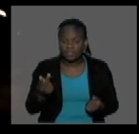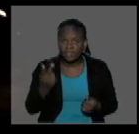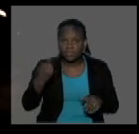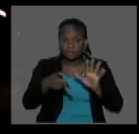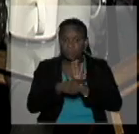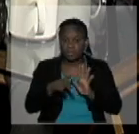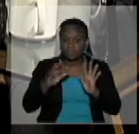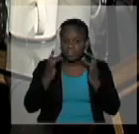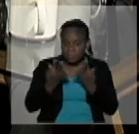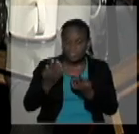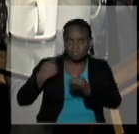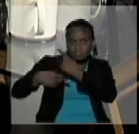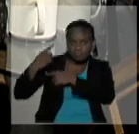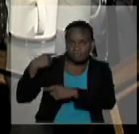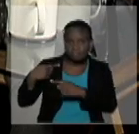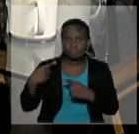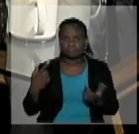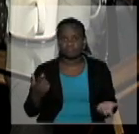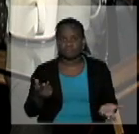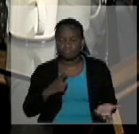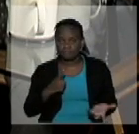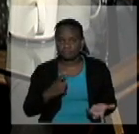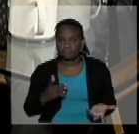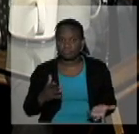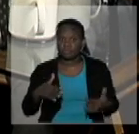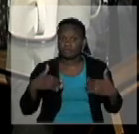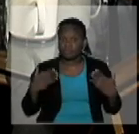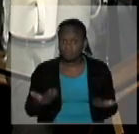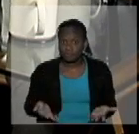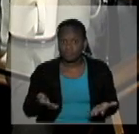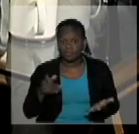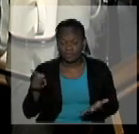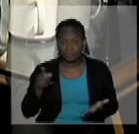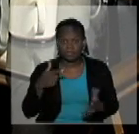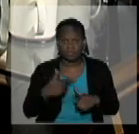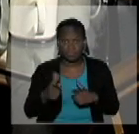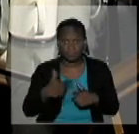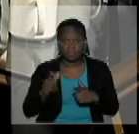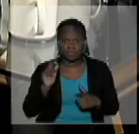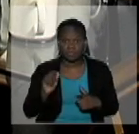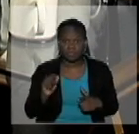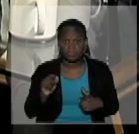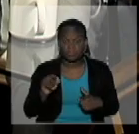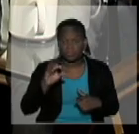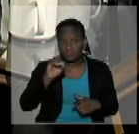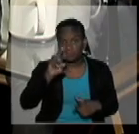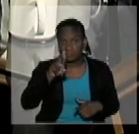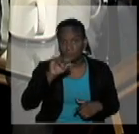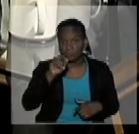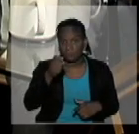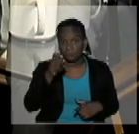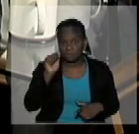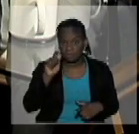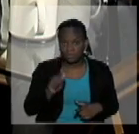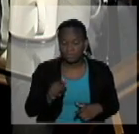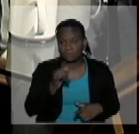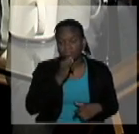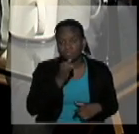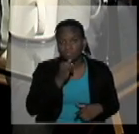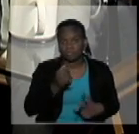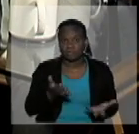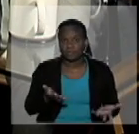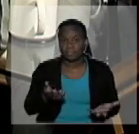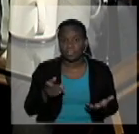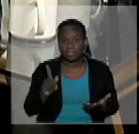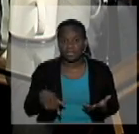os valores que o sustentavam. E aí essa questão do orixá, que, por exemplo, o orixá é